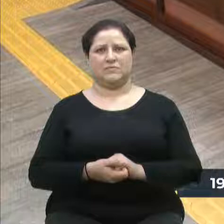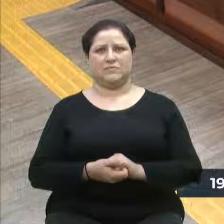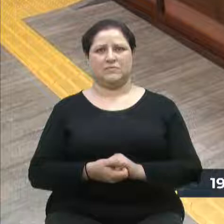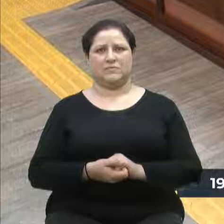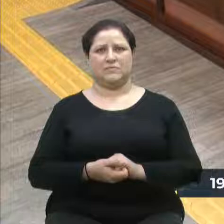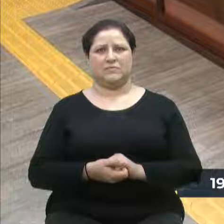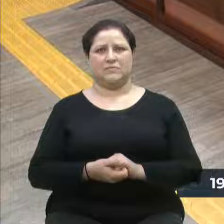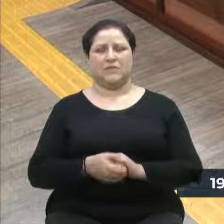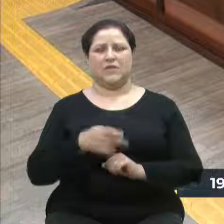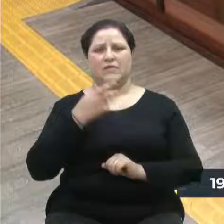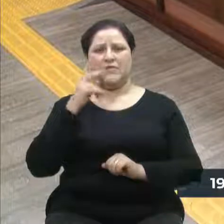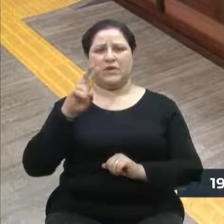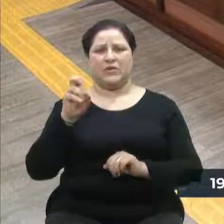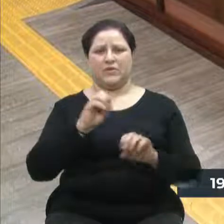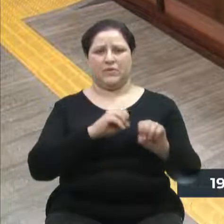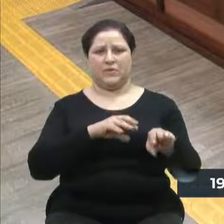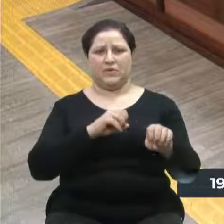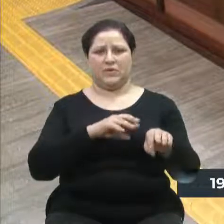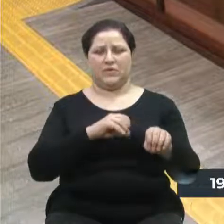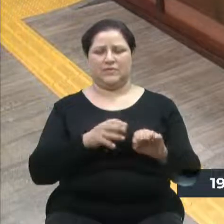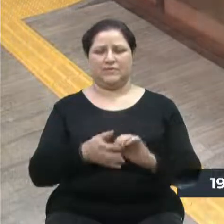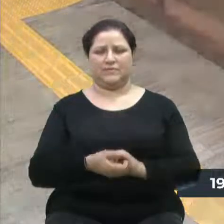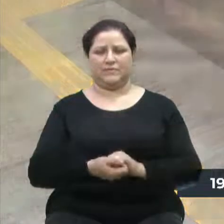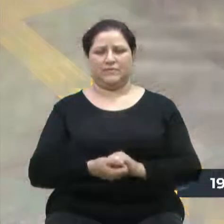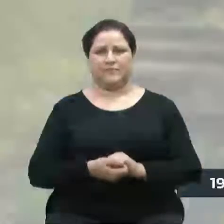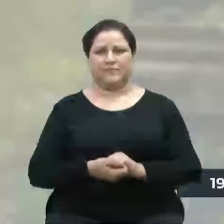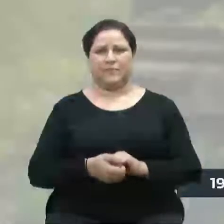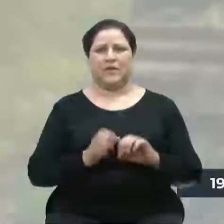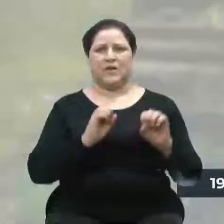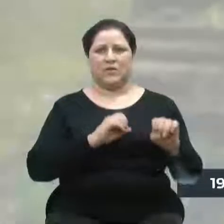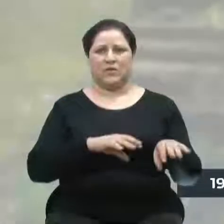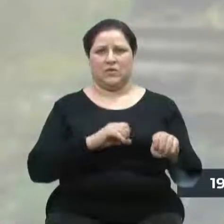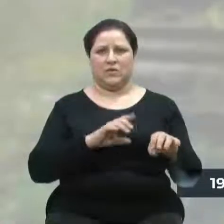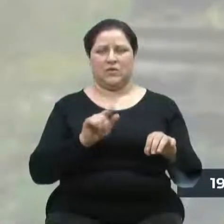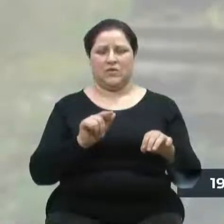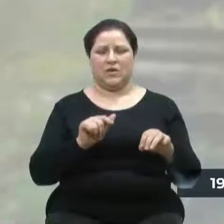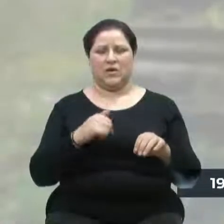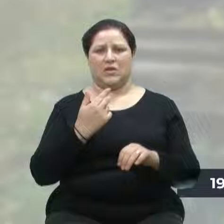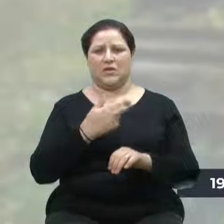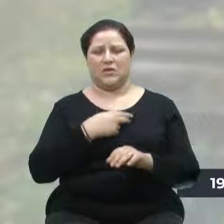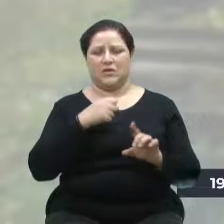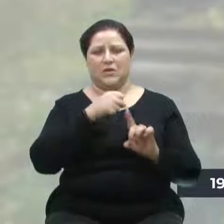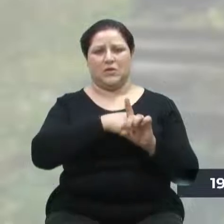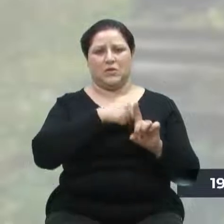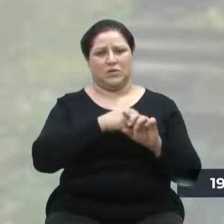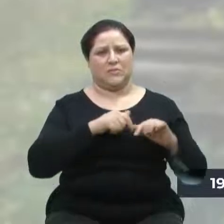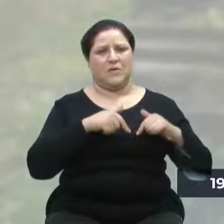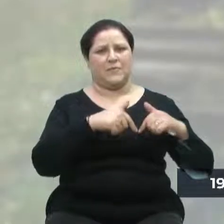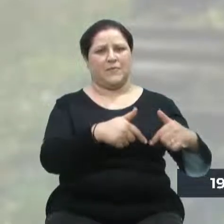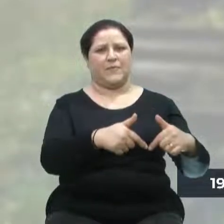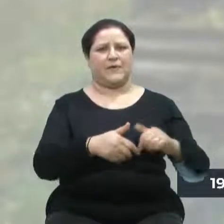Vamos falar da educação. A educação, que é uma das nossas bandeiras,